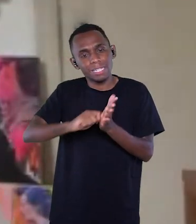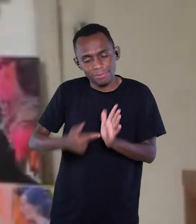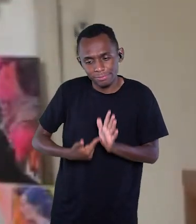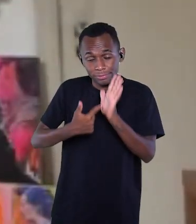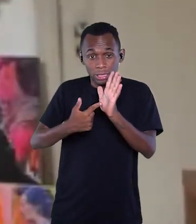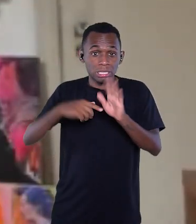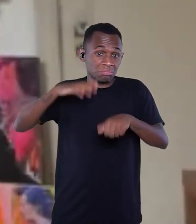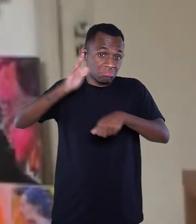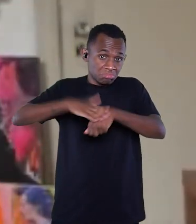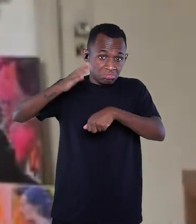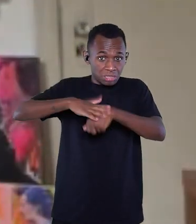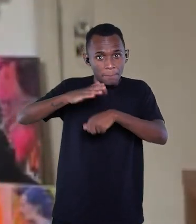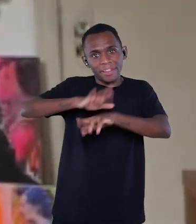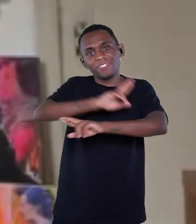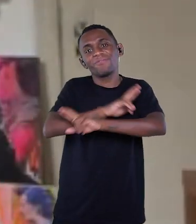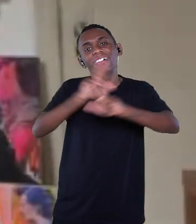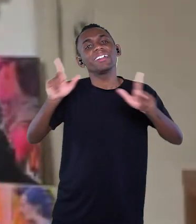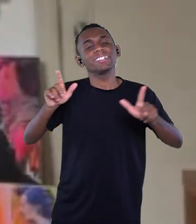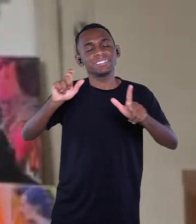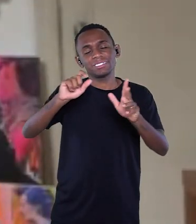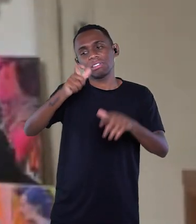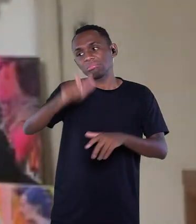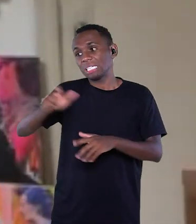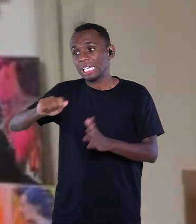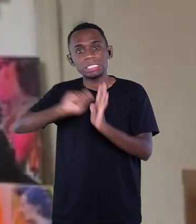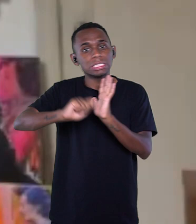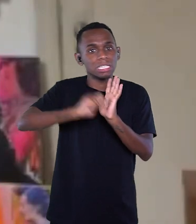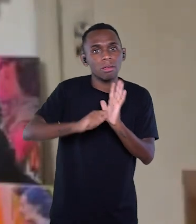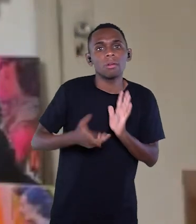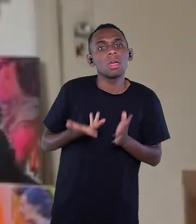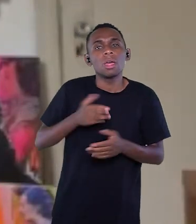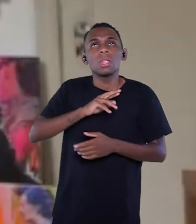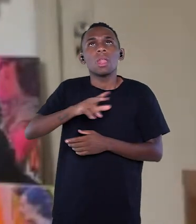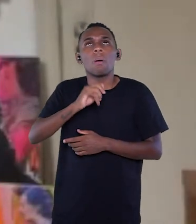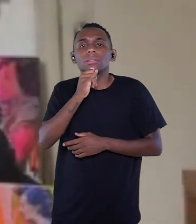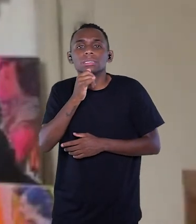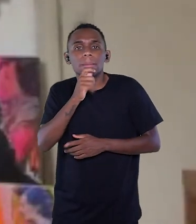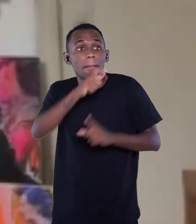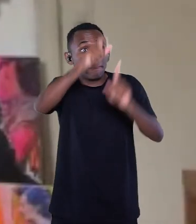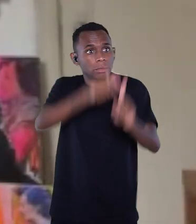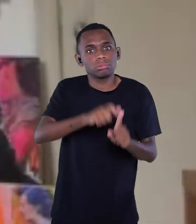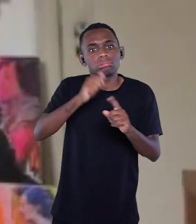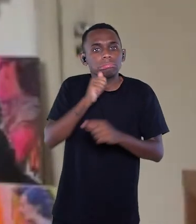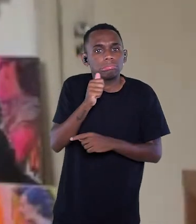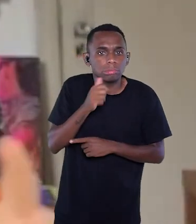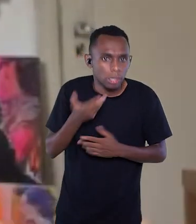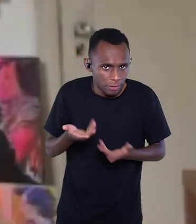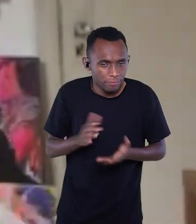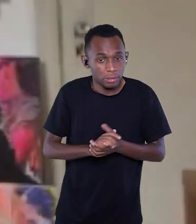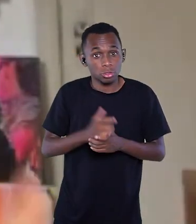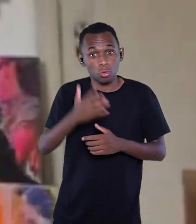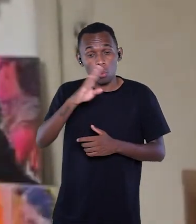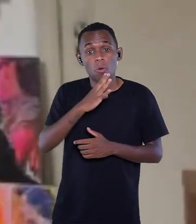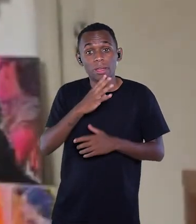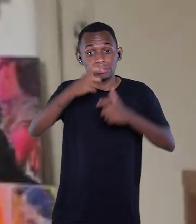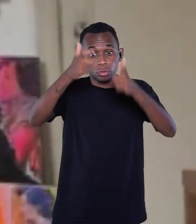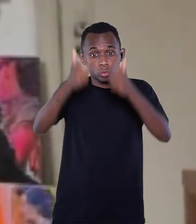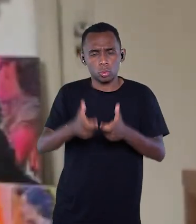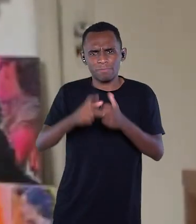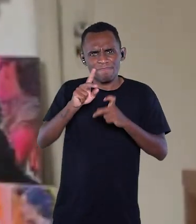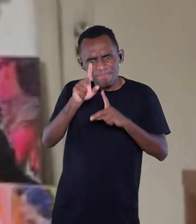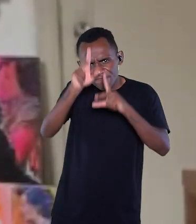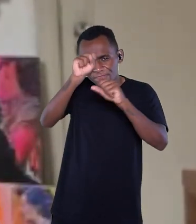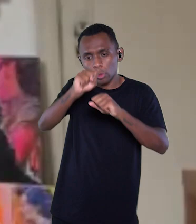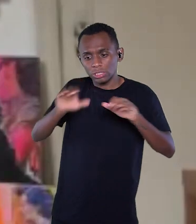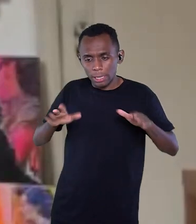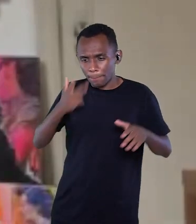questão da autoria também é muito diferente, né, não é necessariamente uma autora, que aí a gente tem esse lugar do arquivo tão